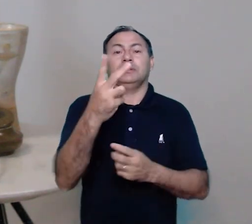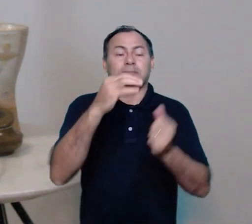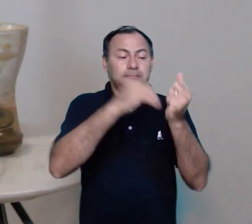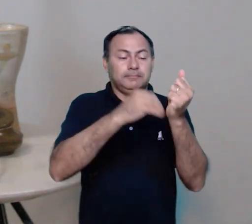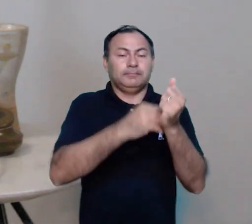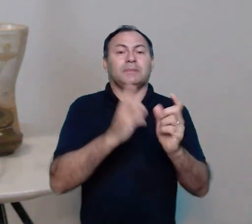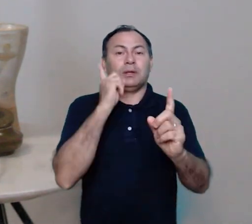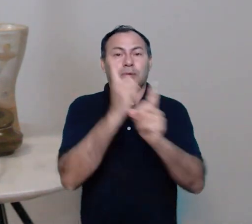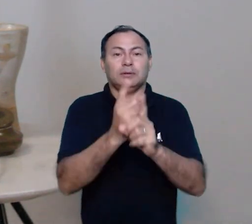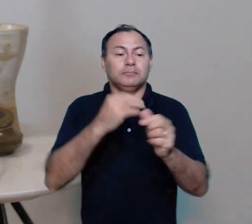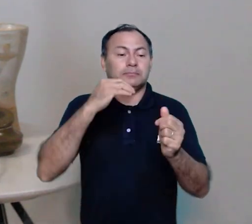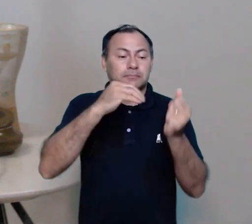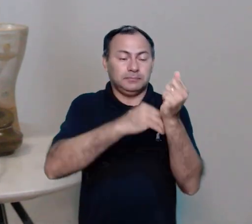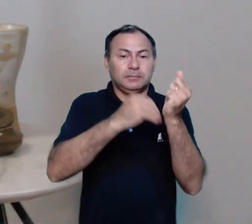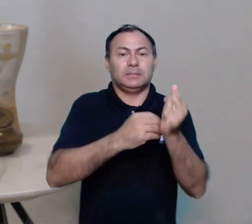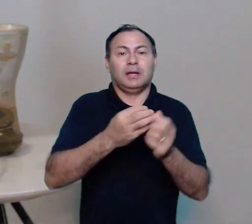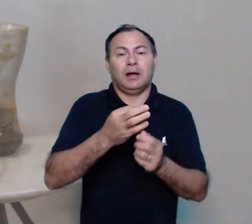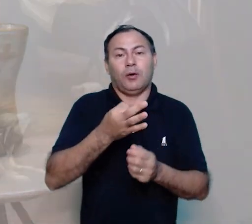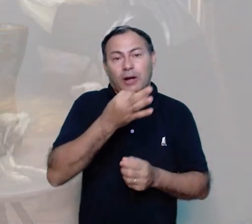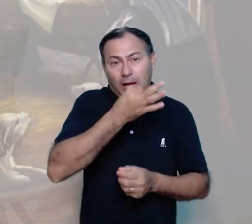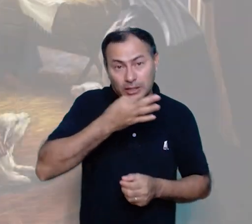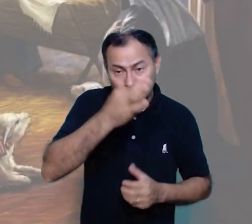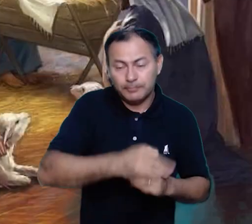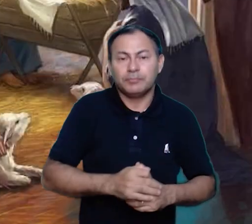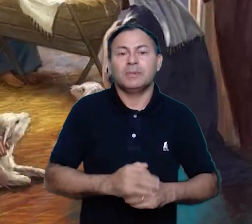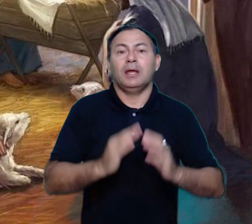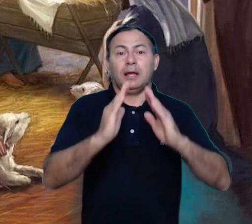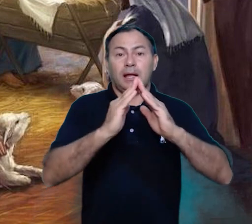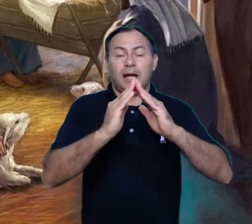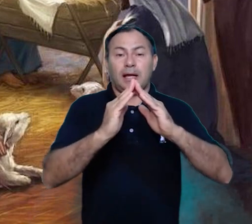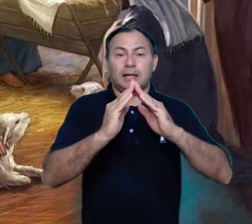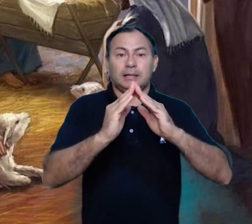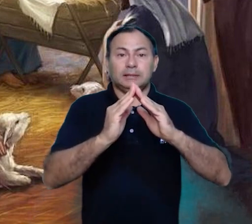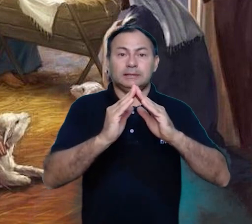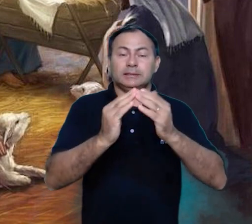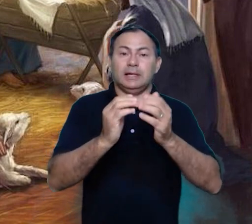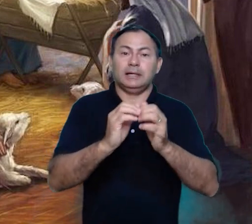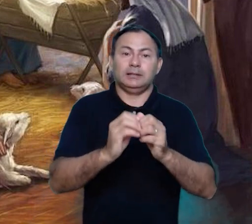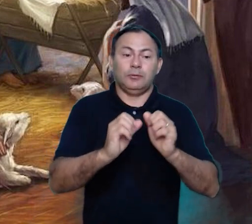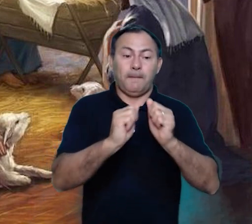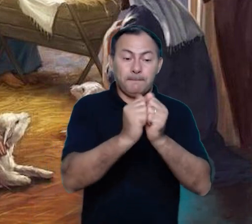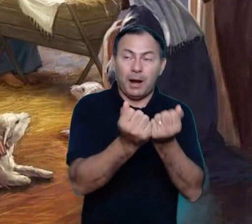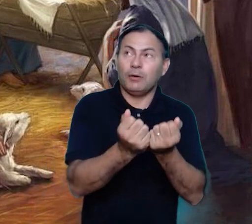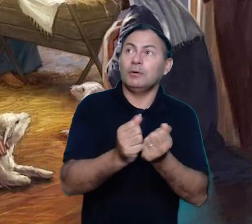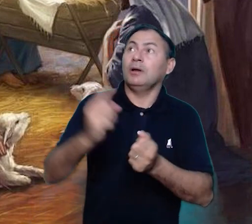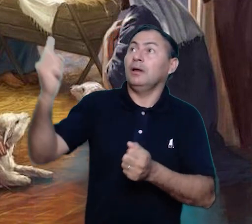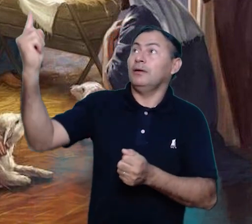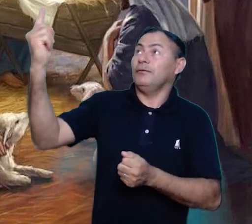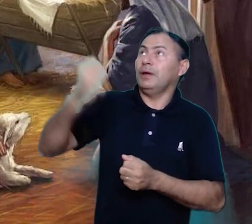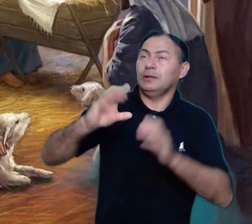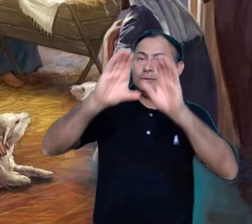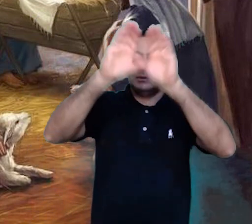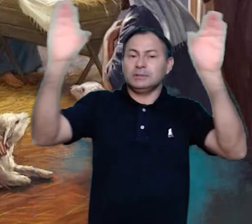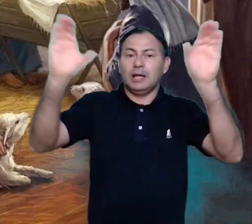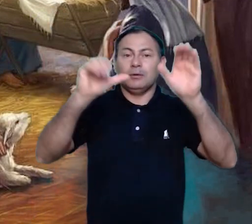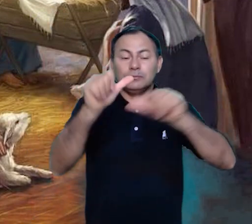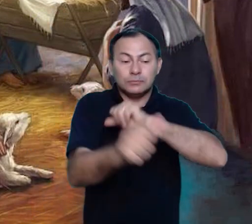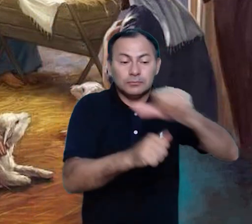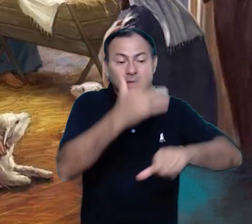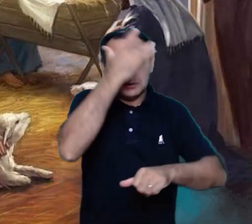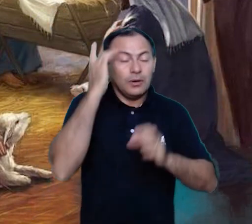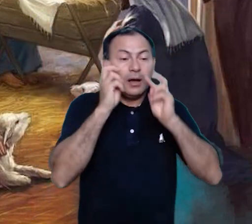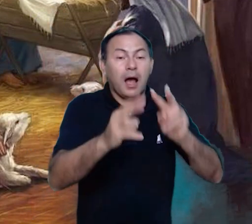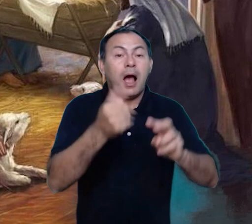da Eucaristia. Na casa do pão, o pão vivo desceu do céu e se fez